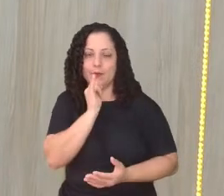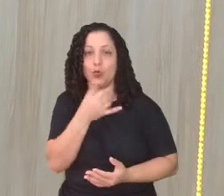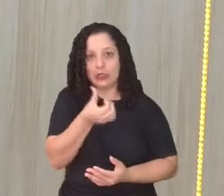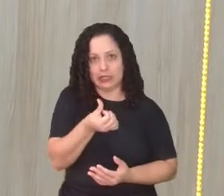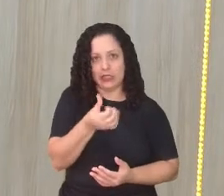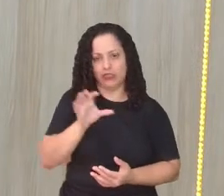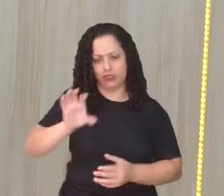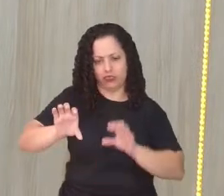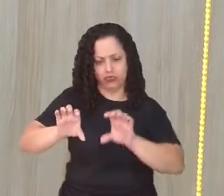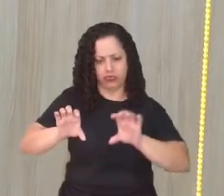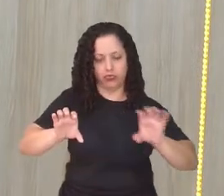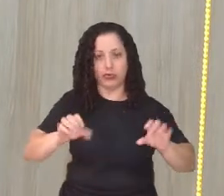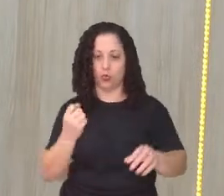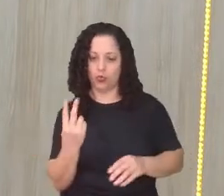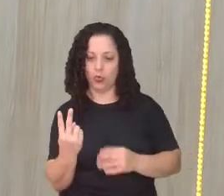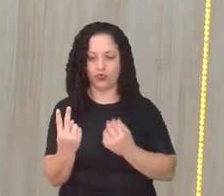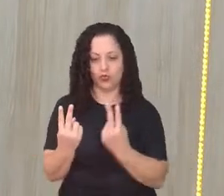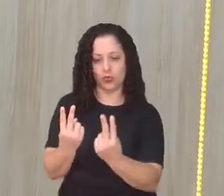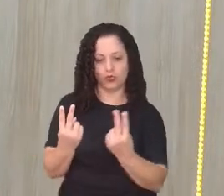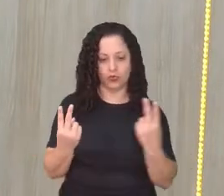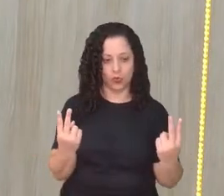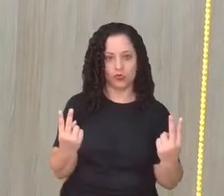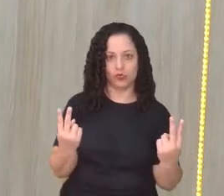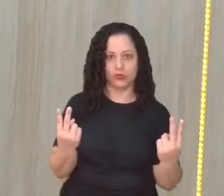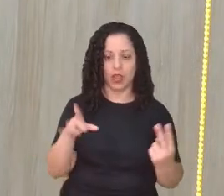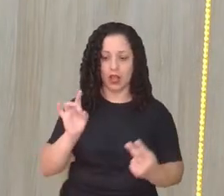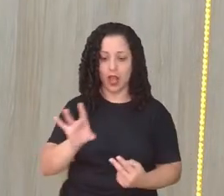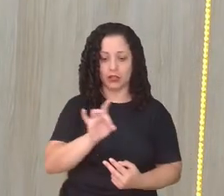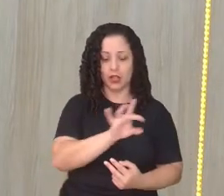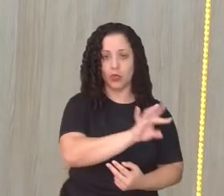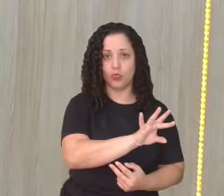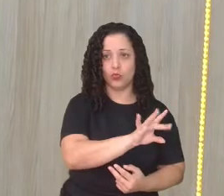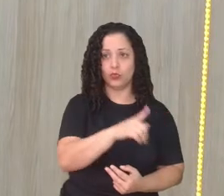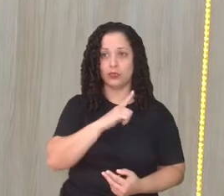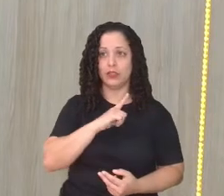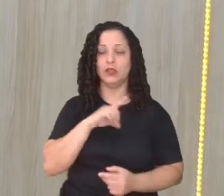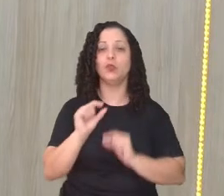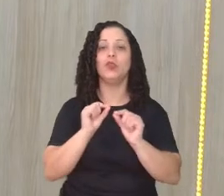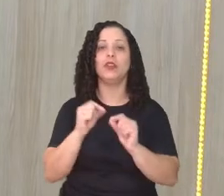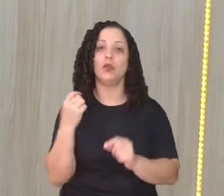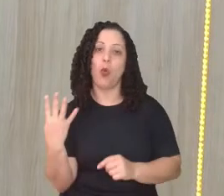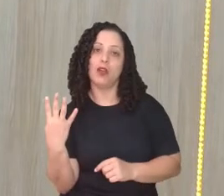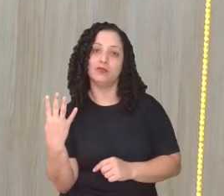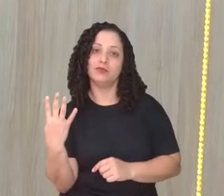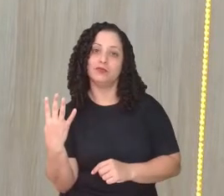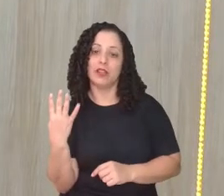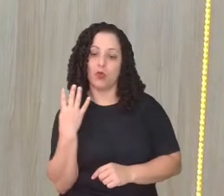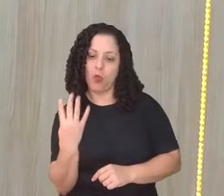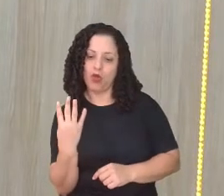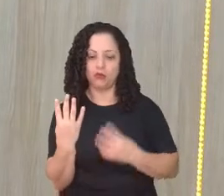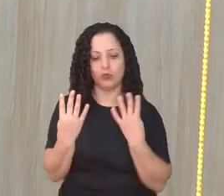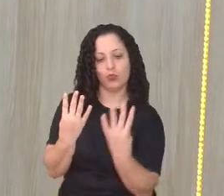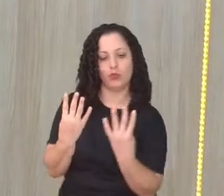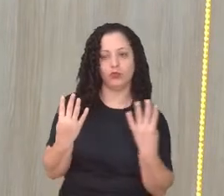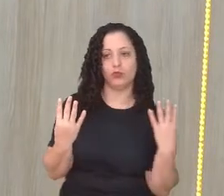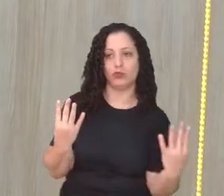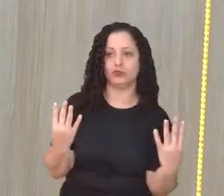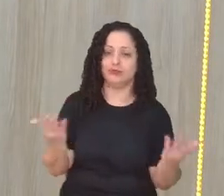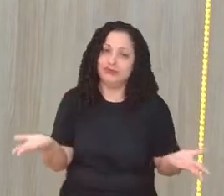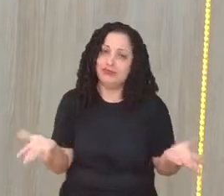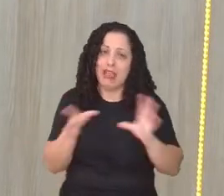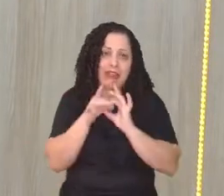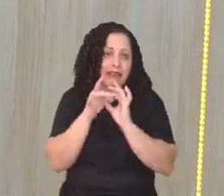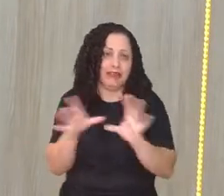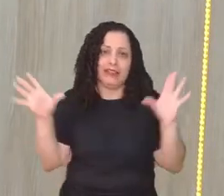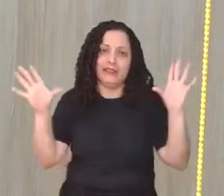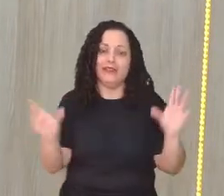Então, 2 mais 2 mais 2. Cada caixinha tem 4. Pode ser desse jeito, professora? Pode ser do jeito que